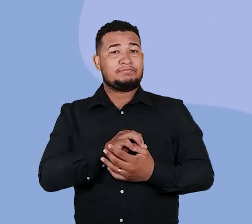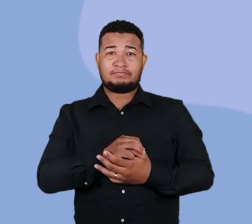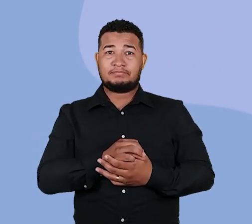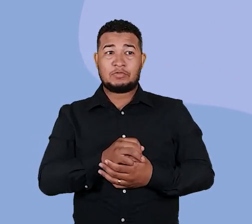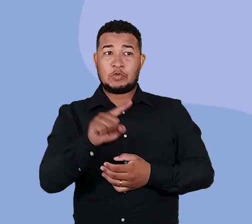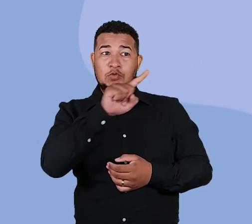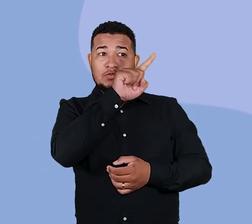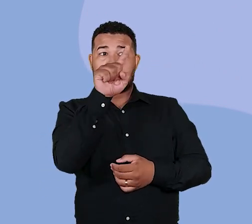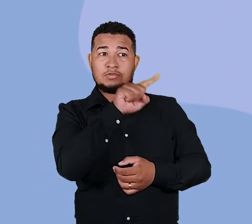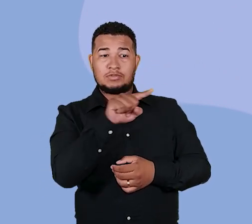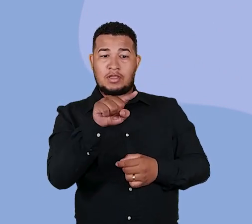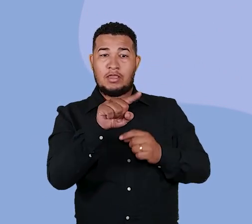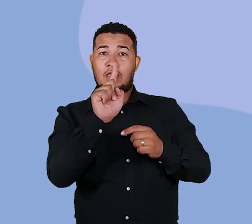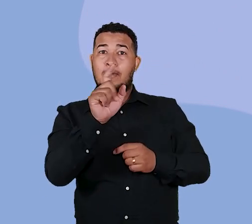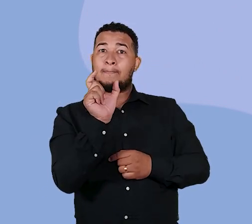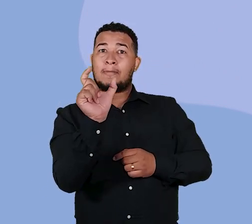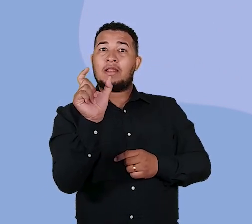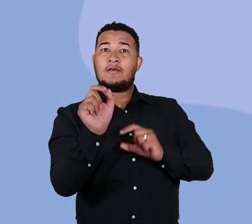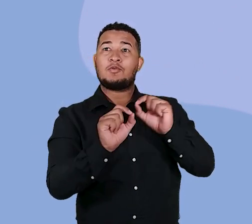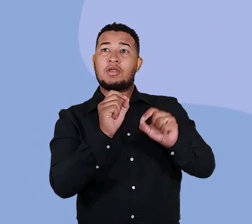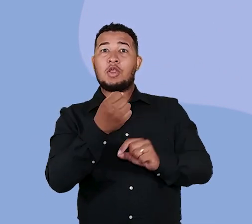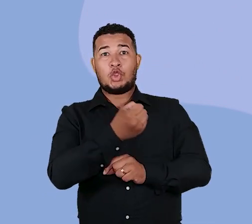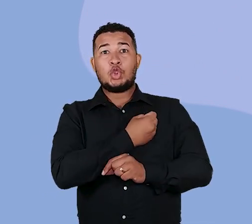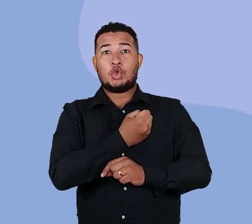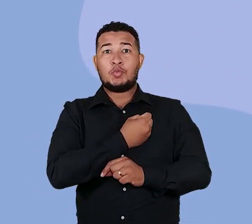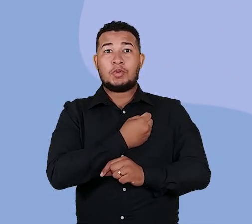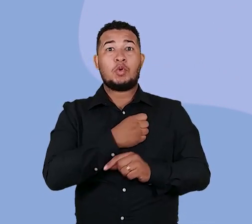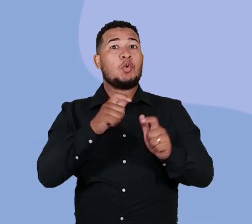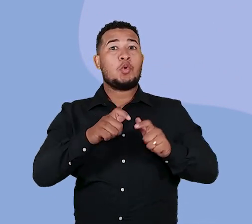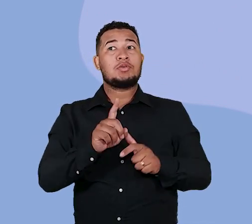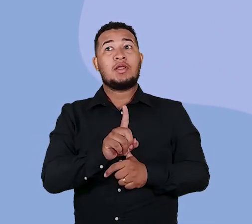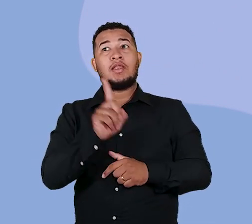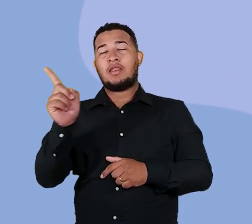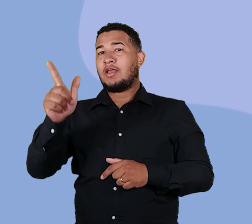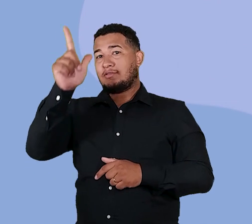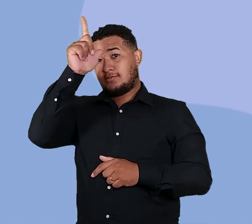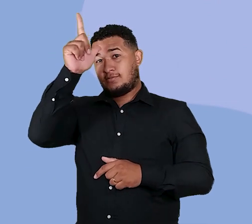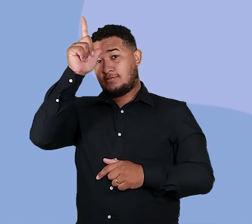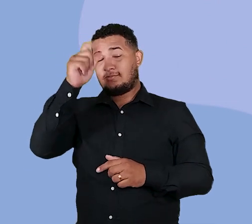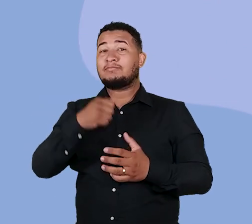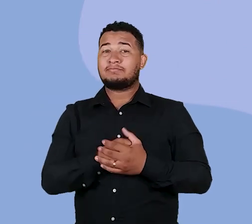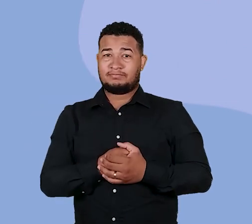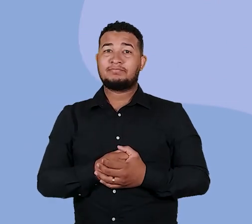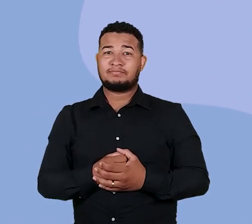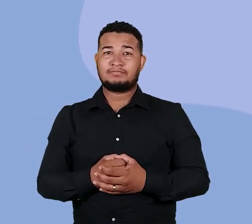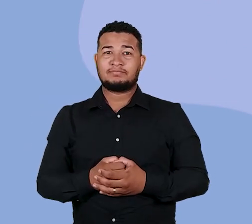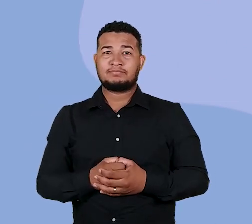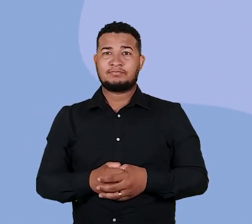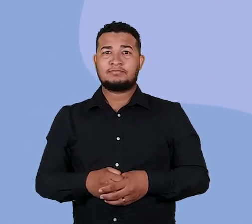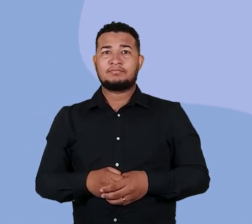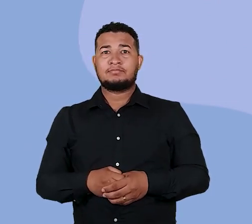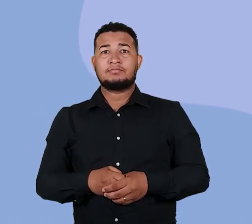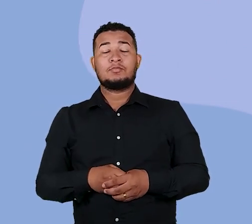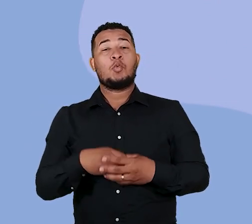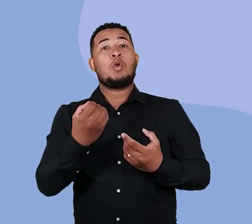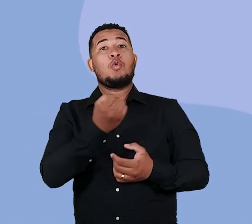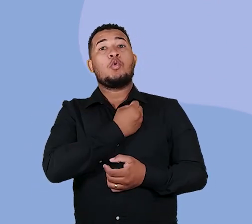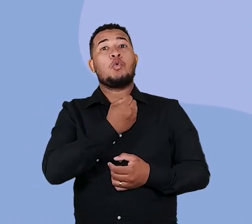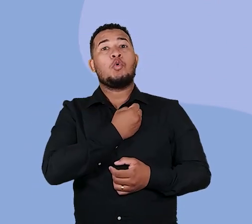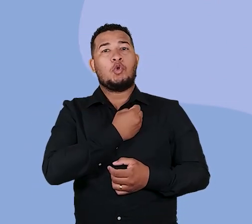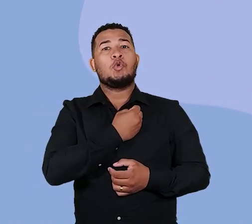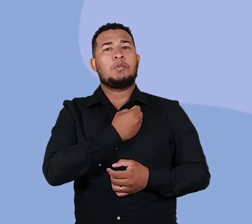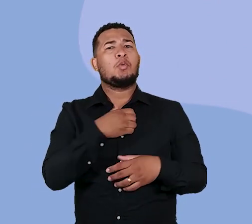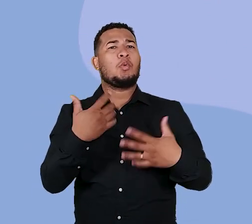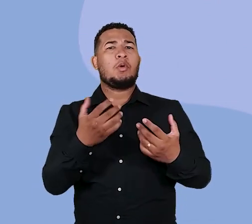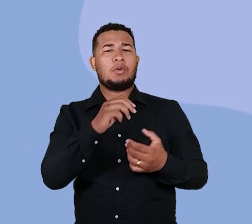portuguesa. E o Z vem da palavra número, só que lá na Alemanha, né, gente? Vamos lá, quais são os números inteiros?